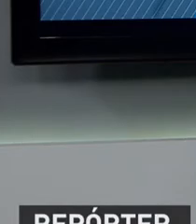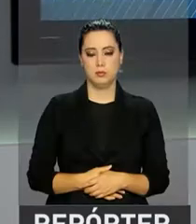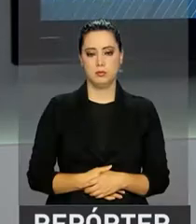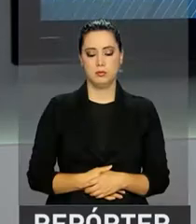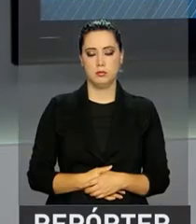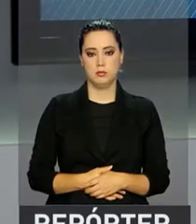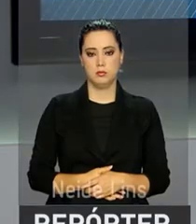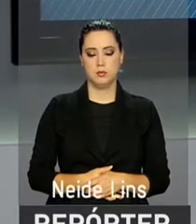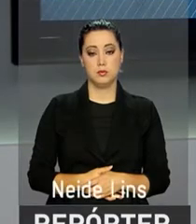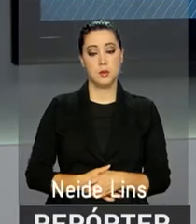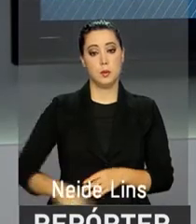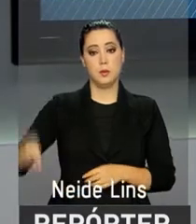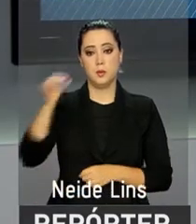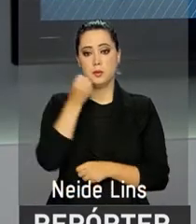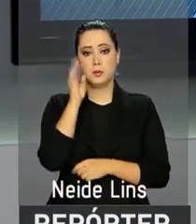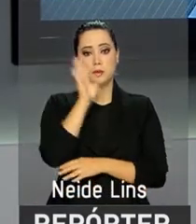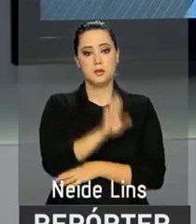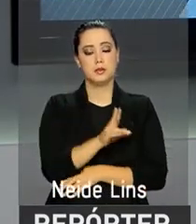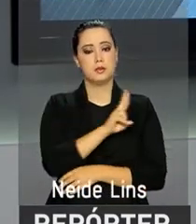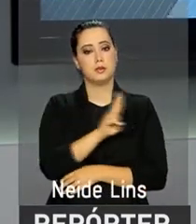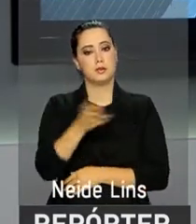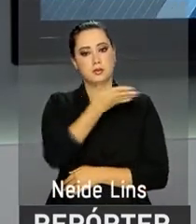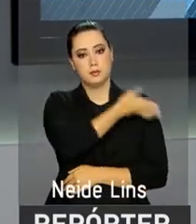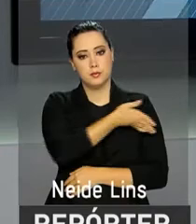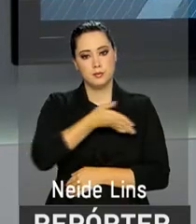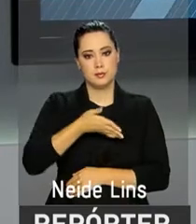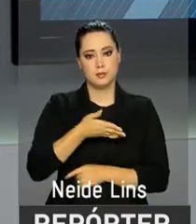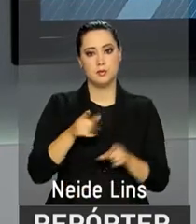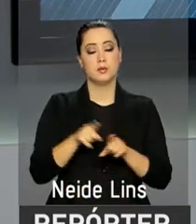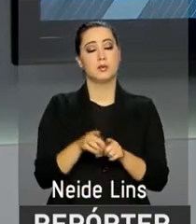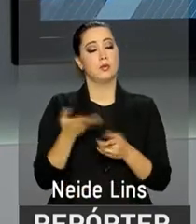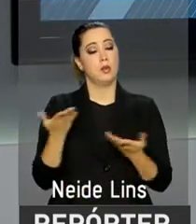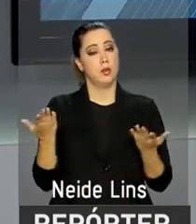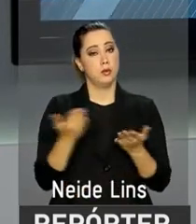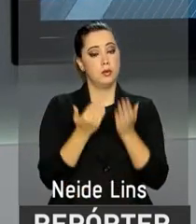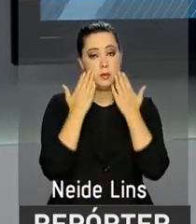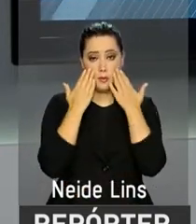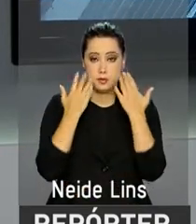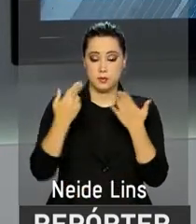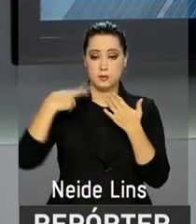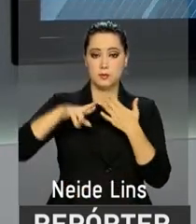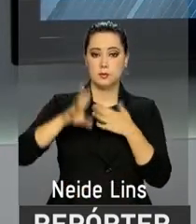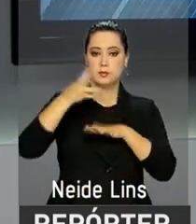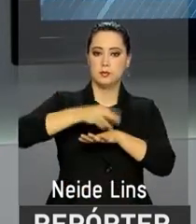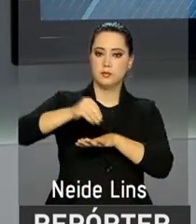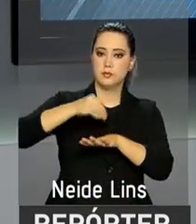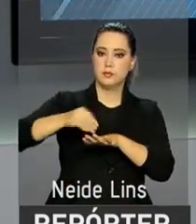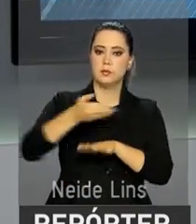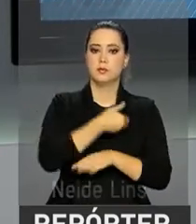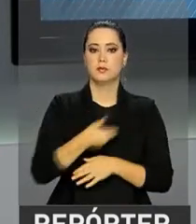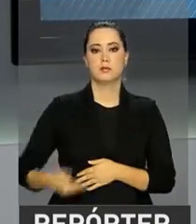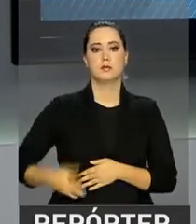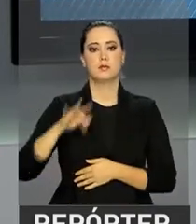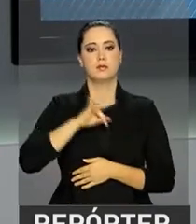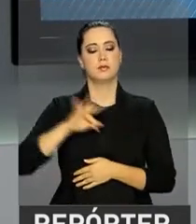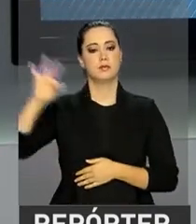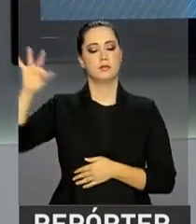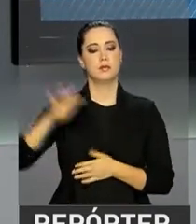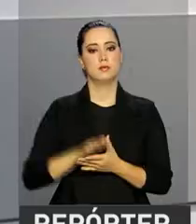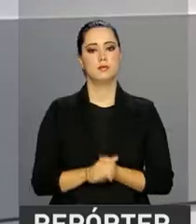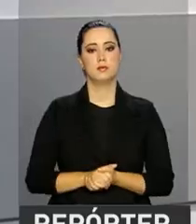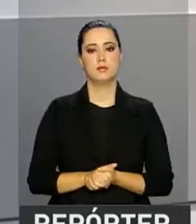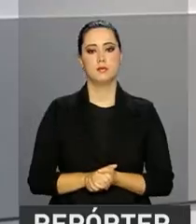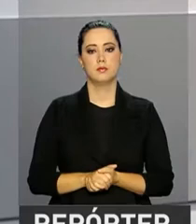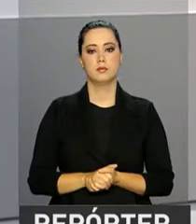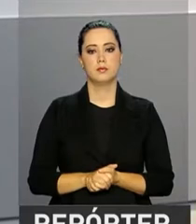olá boa tarde eu sou o roberto camargo e começa agora mais uma edição do repórter nbr com as notícias do governo federal